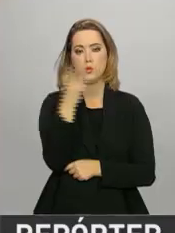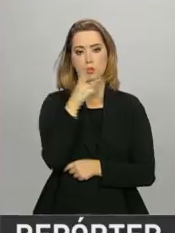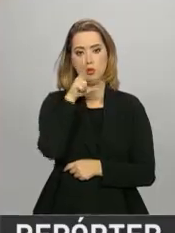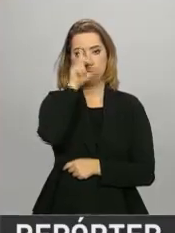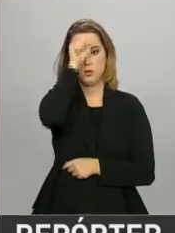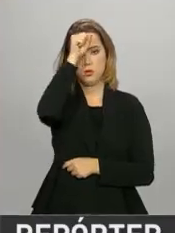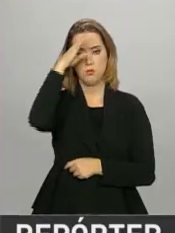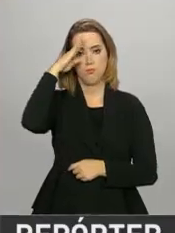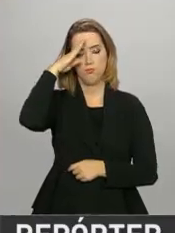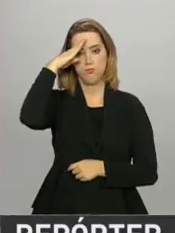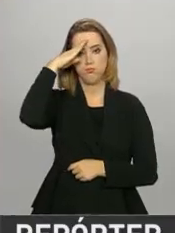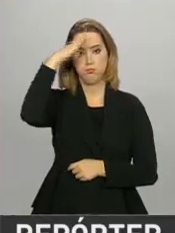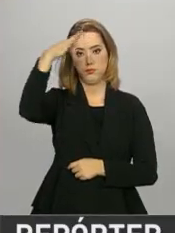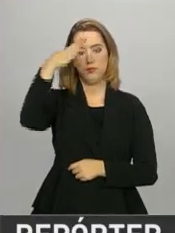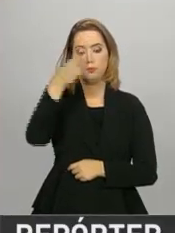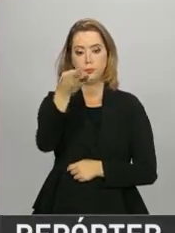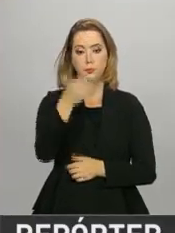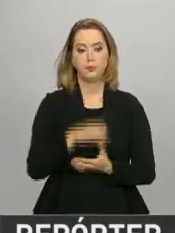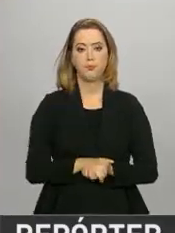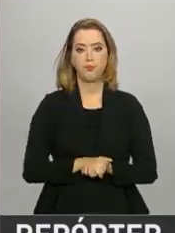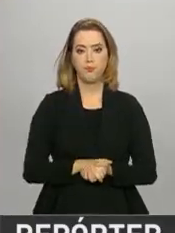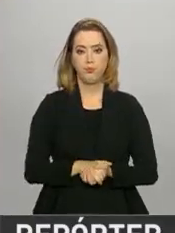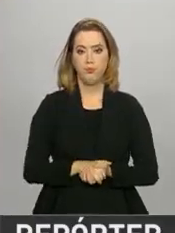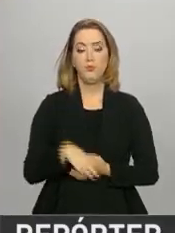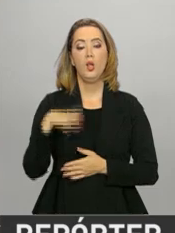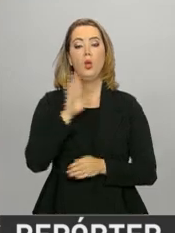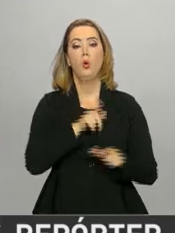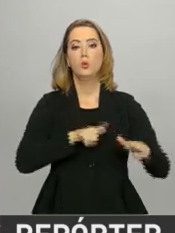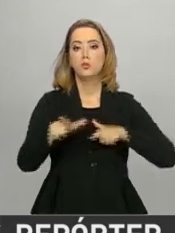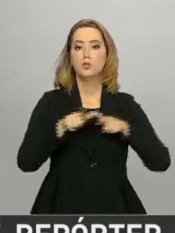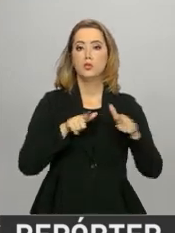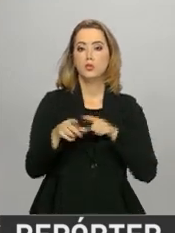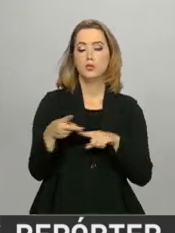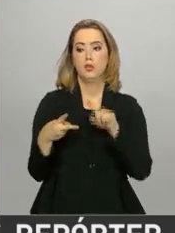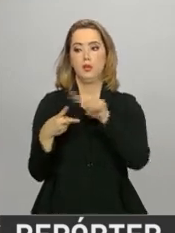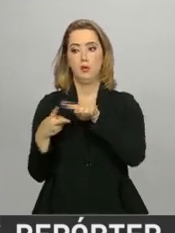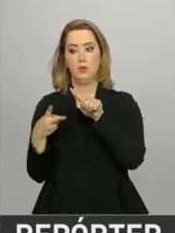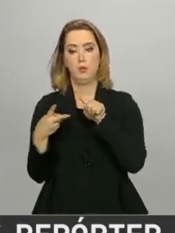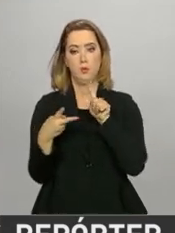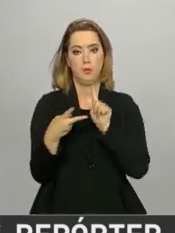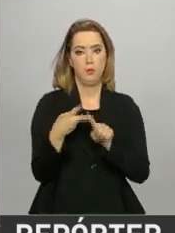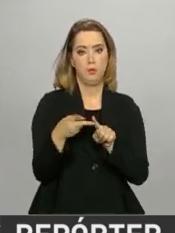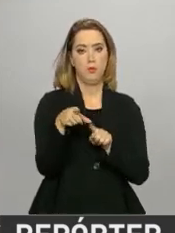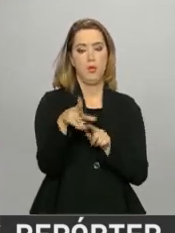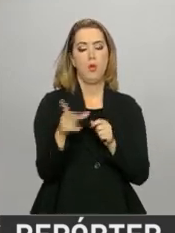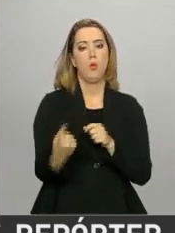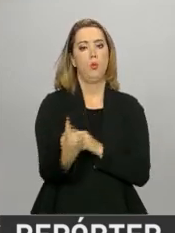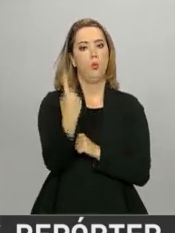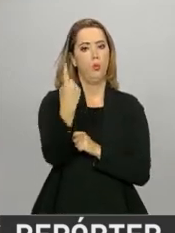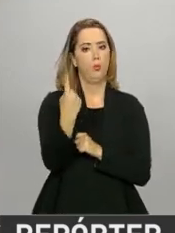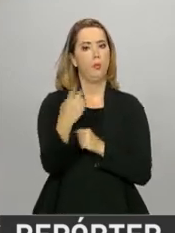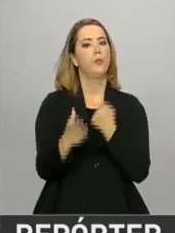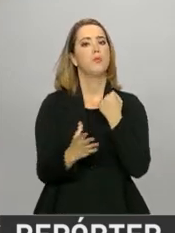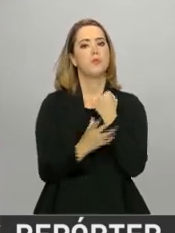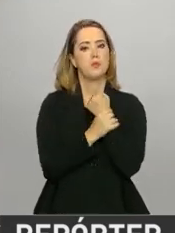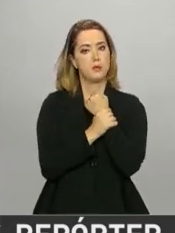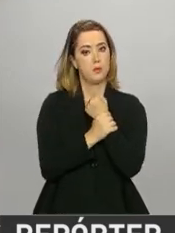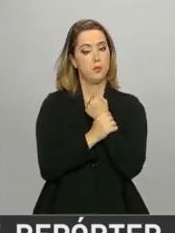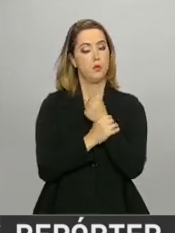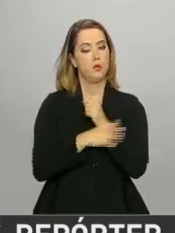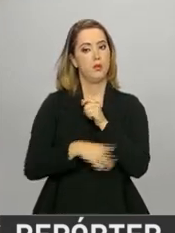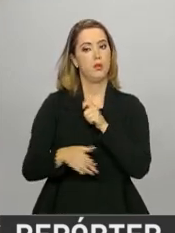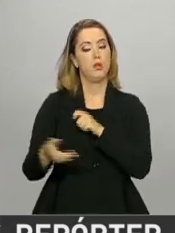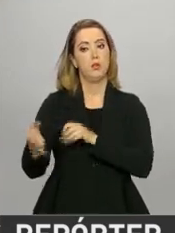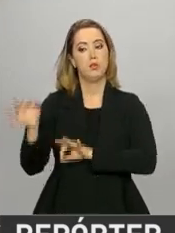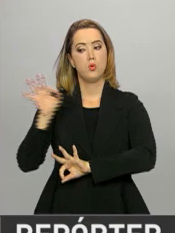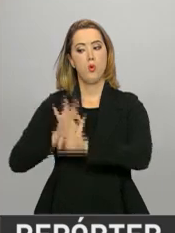Armadas. A atuação das Forças Armadas nas eleições se dá em dois eixos. Um eixo é o eixo segurança, que é garantir a ordem e